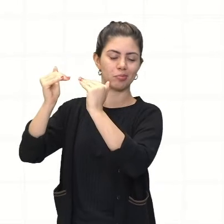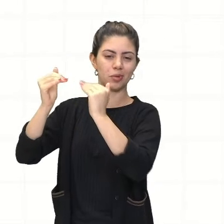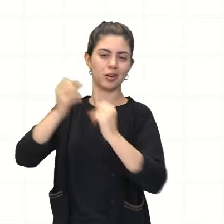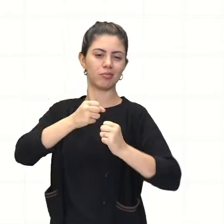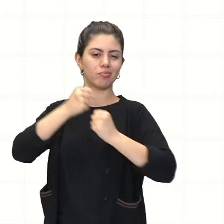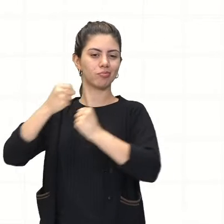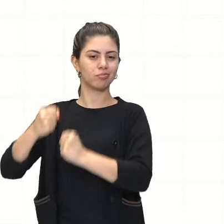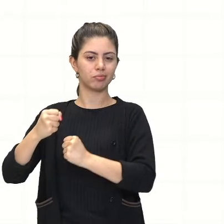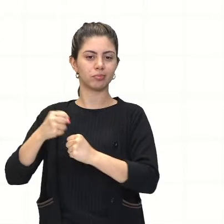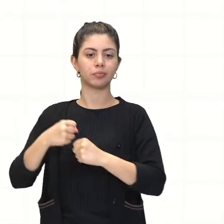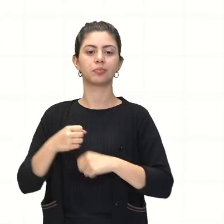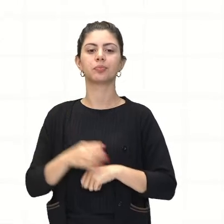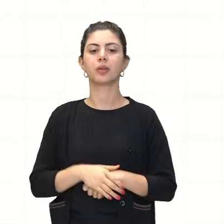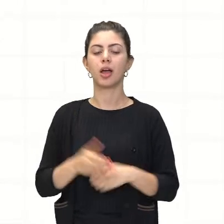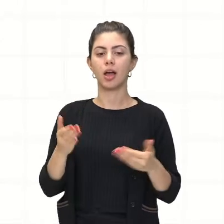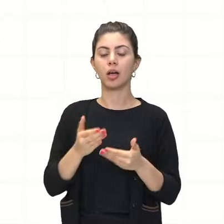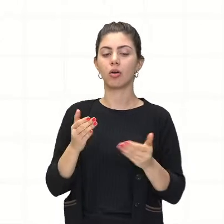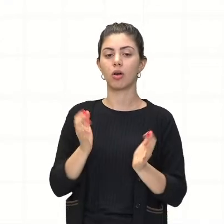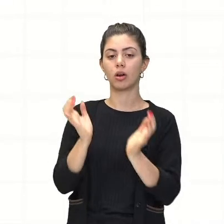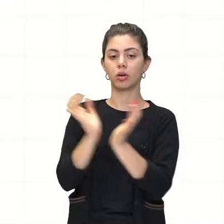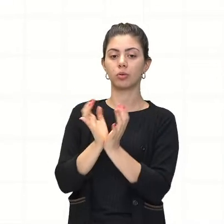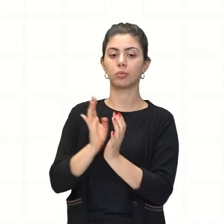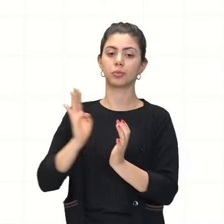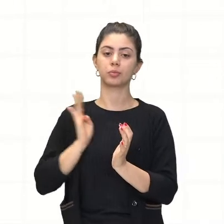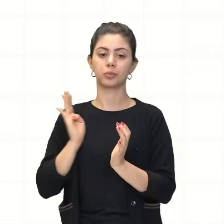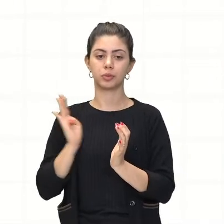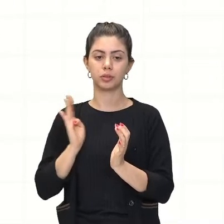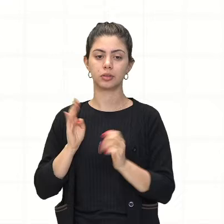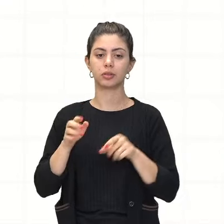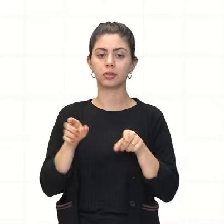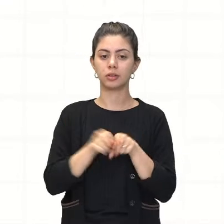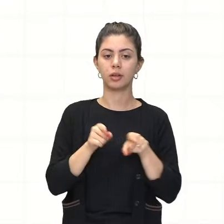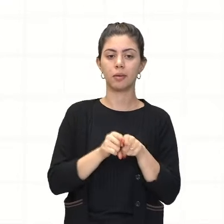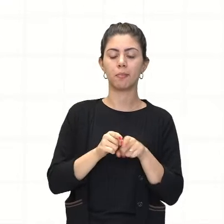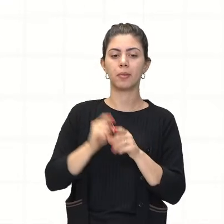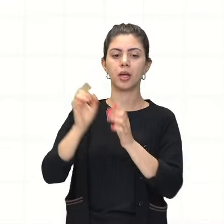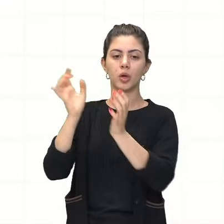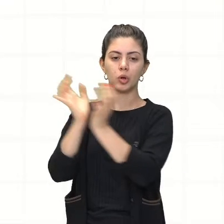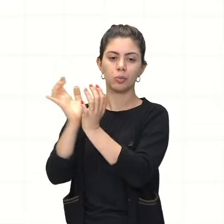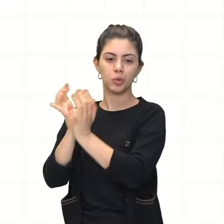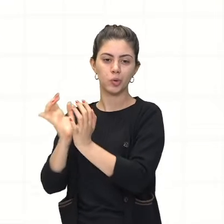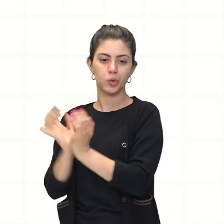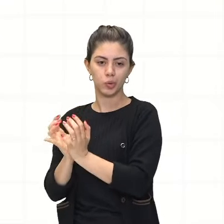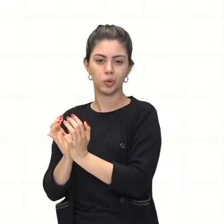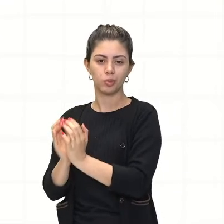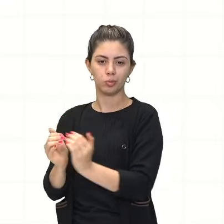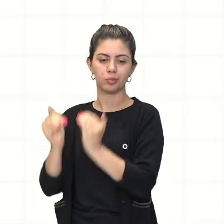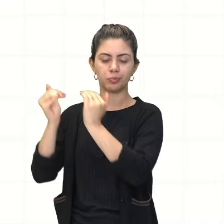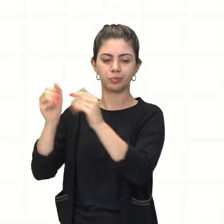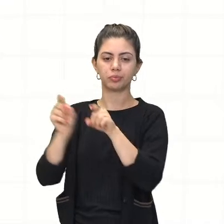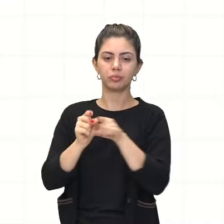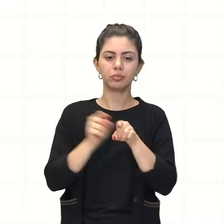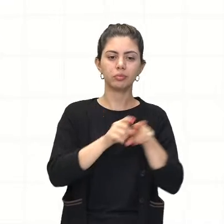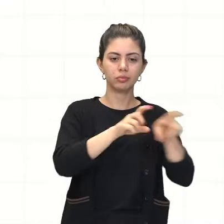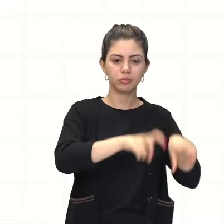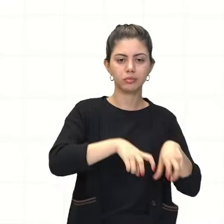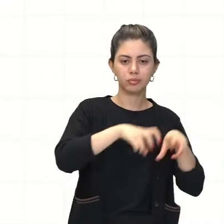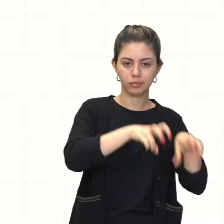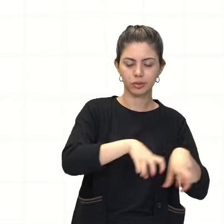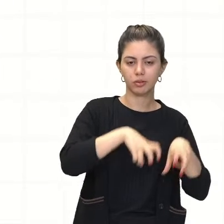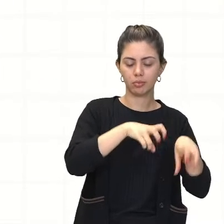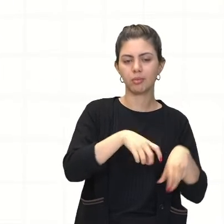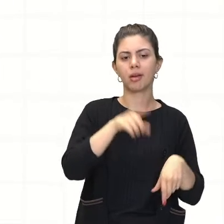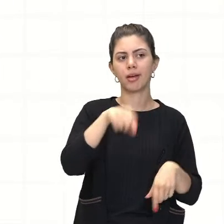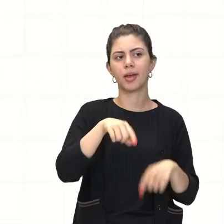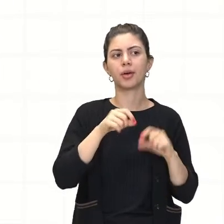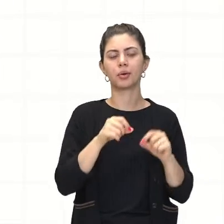burguesia, temos um outro grupo aqui, a burguesia, a pequena nobreza e os camponeses, que são aqueles que não